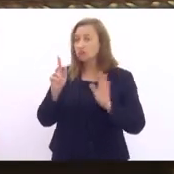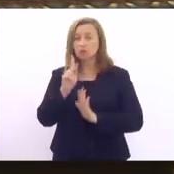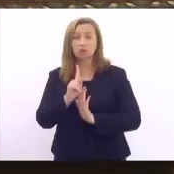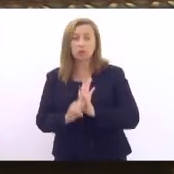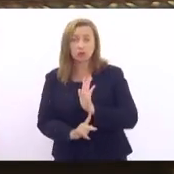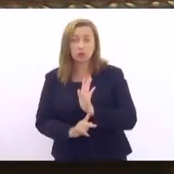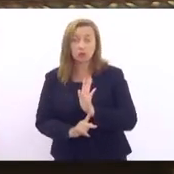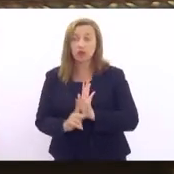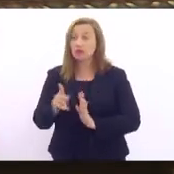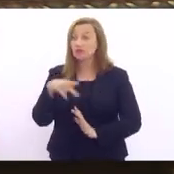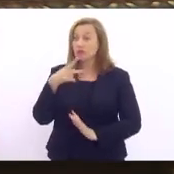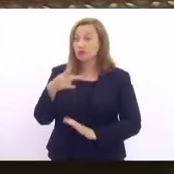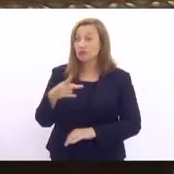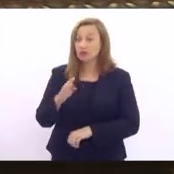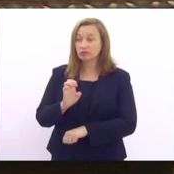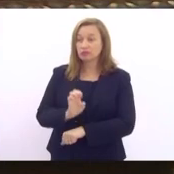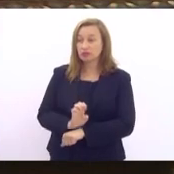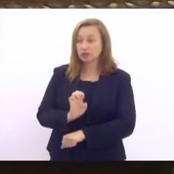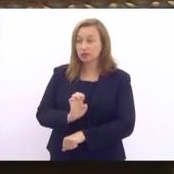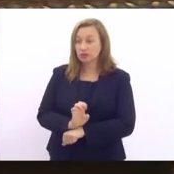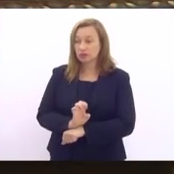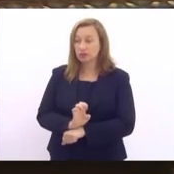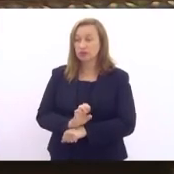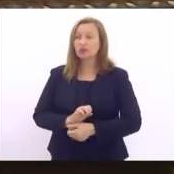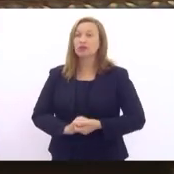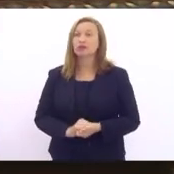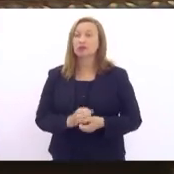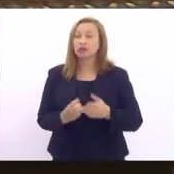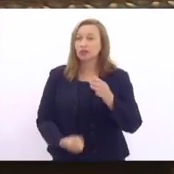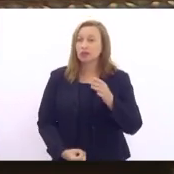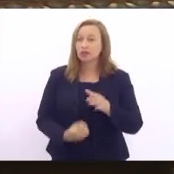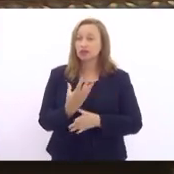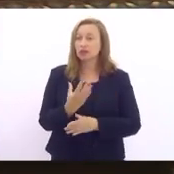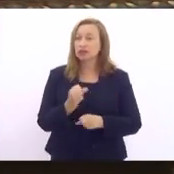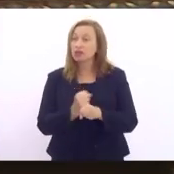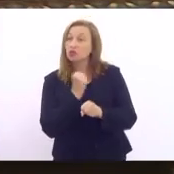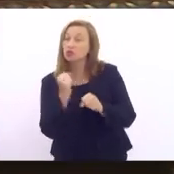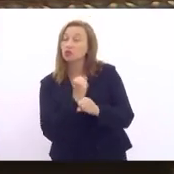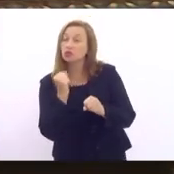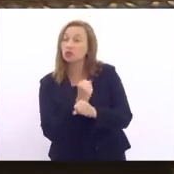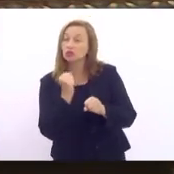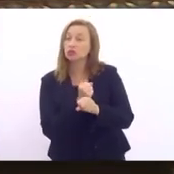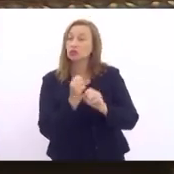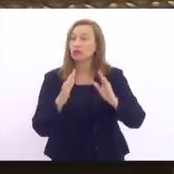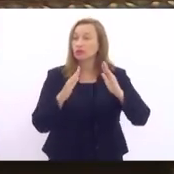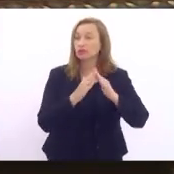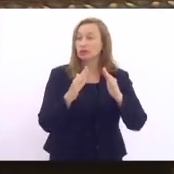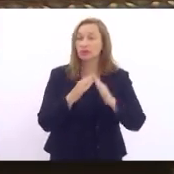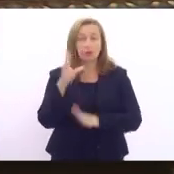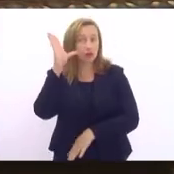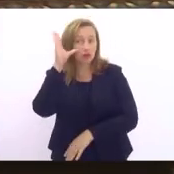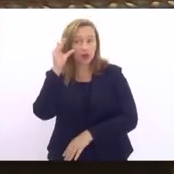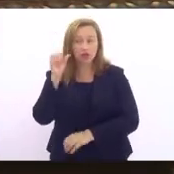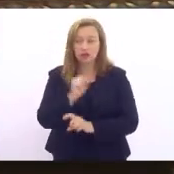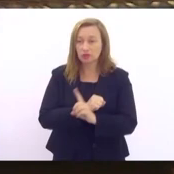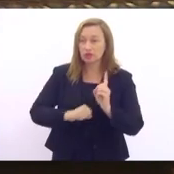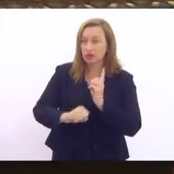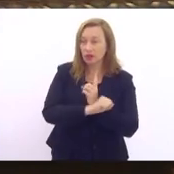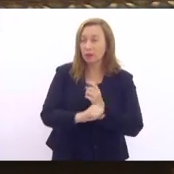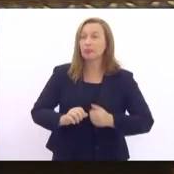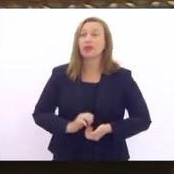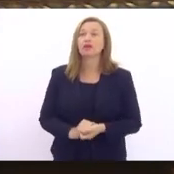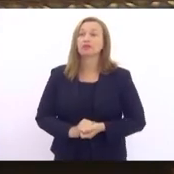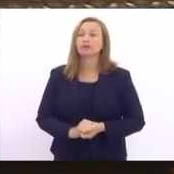a construção de habitações de interesse social, aquisição e também reforma.